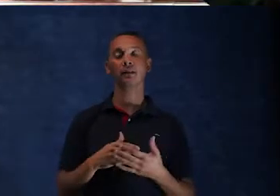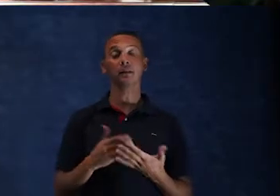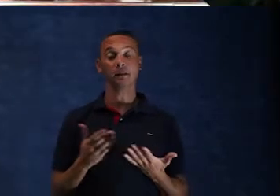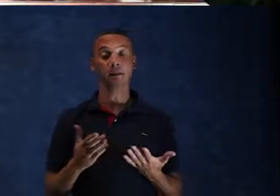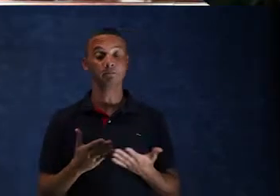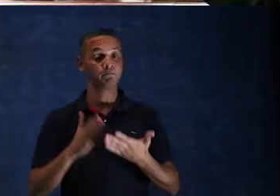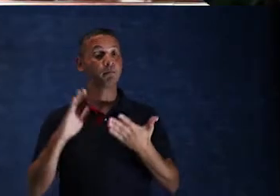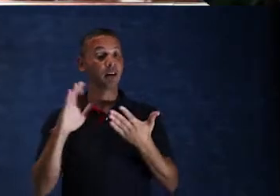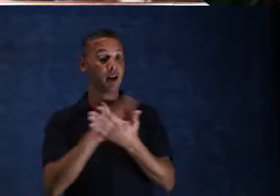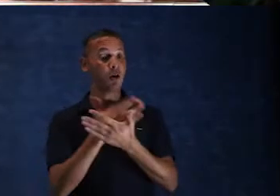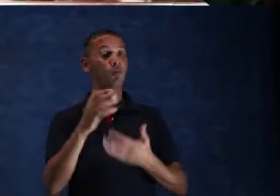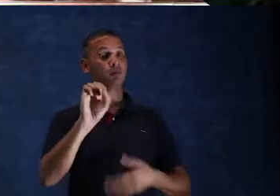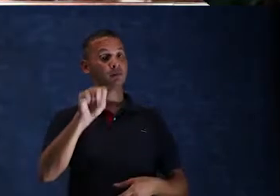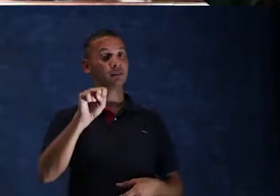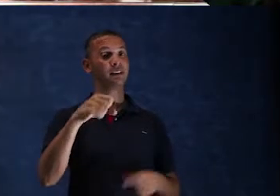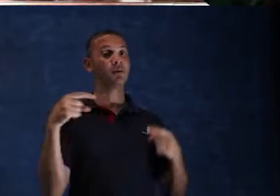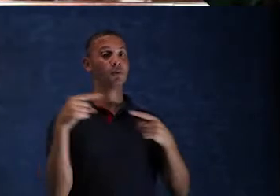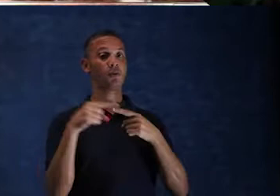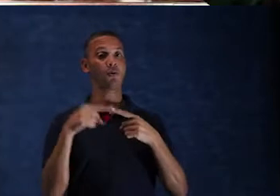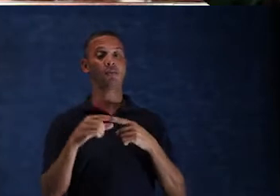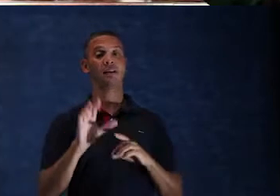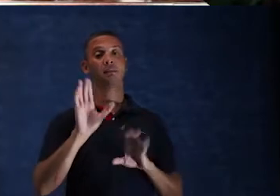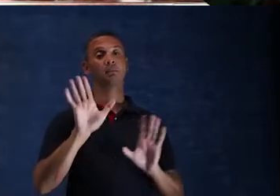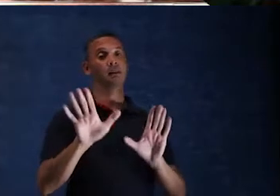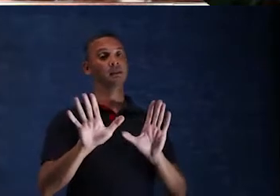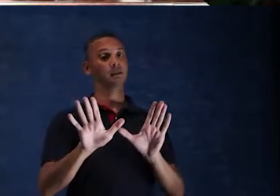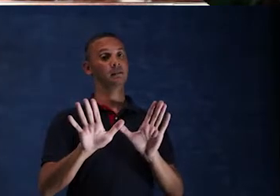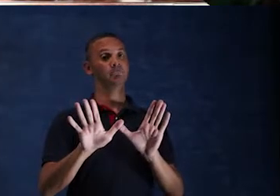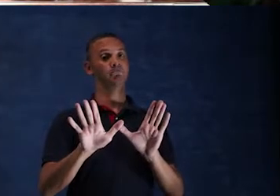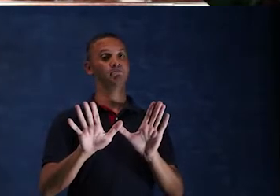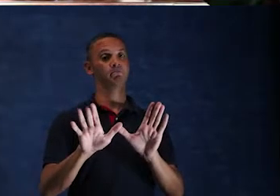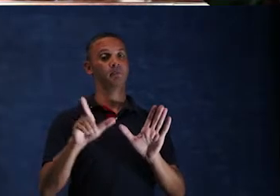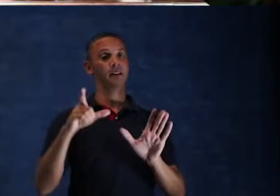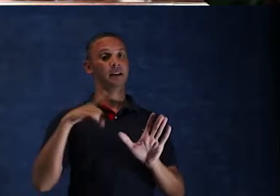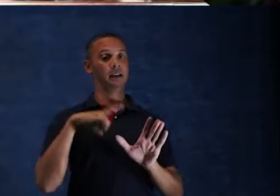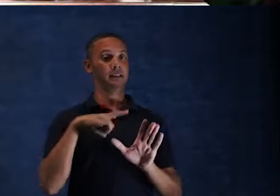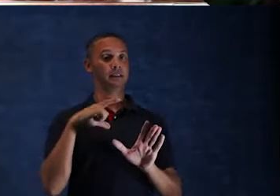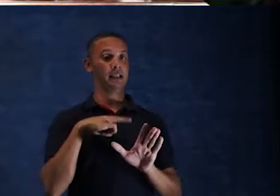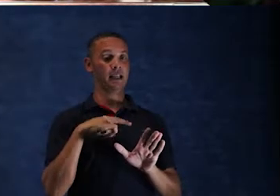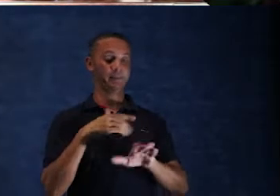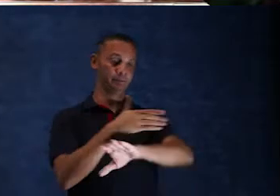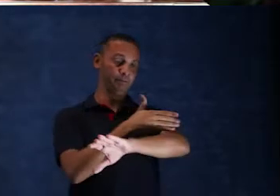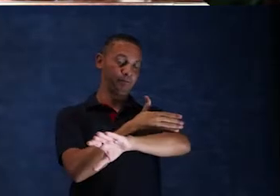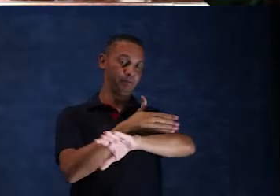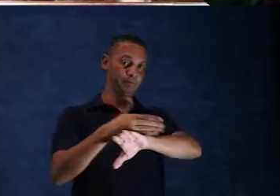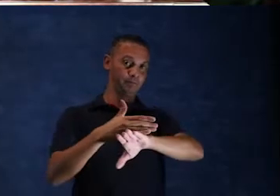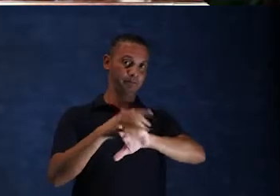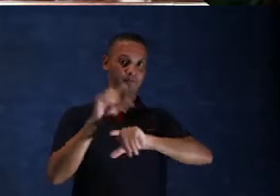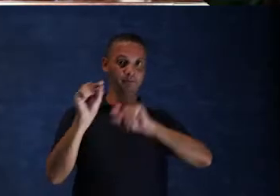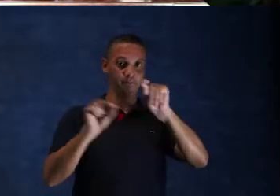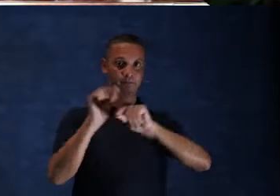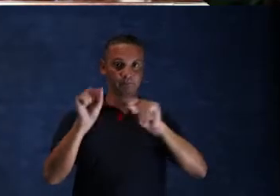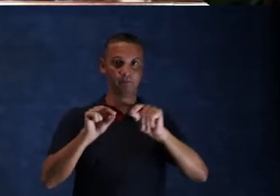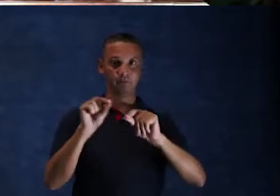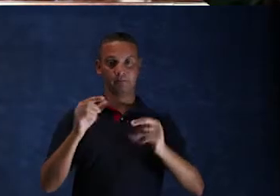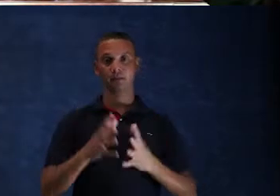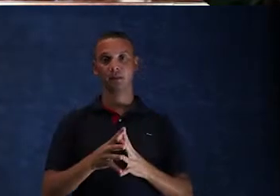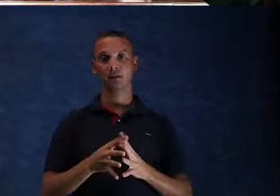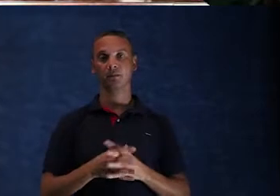deles, sim, né? Mas há uma tendência a